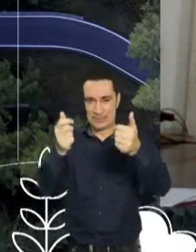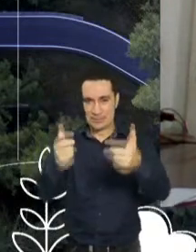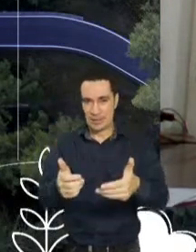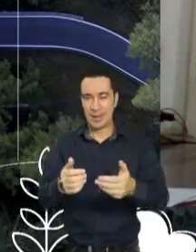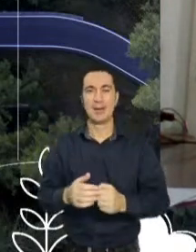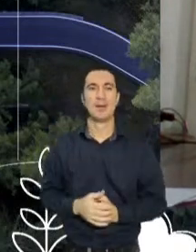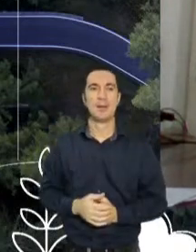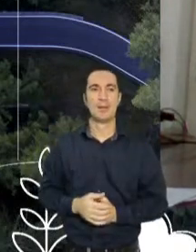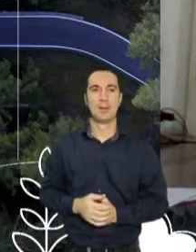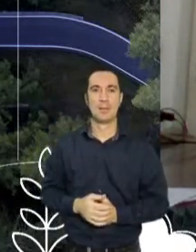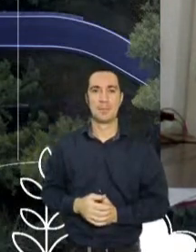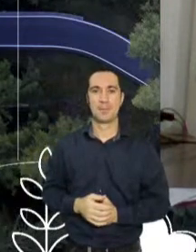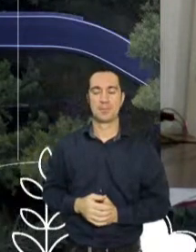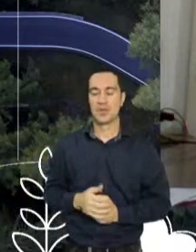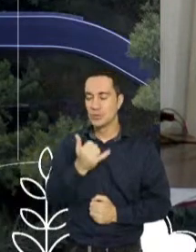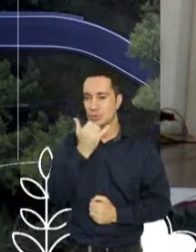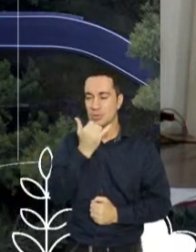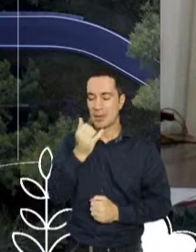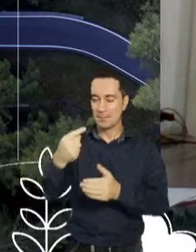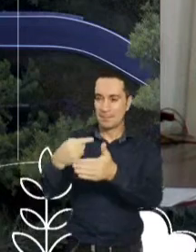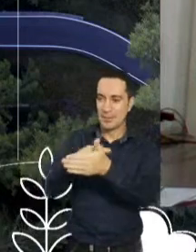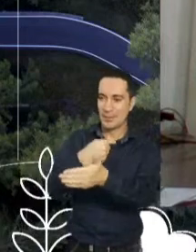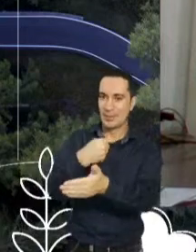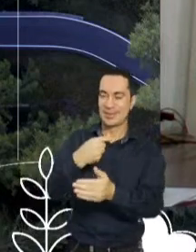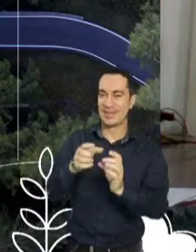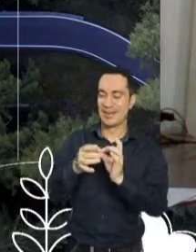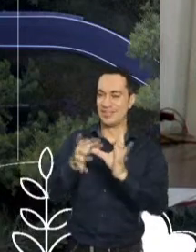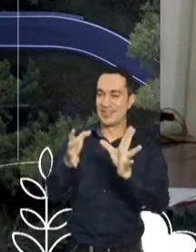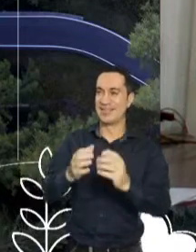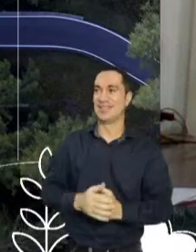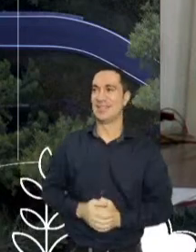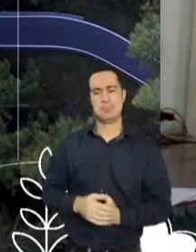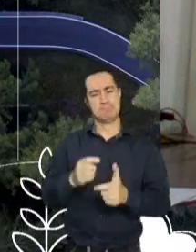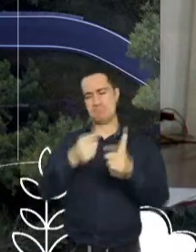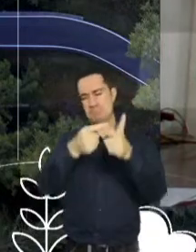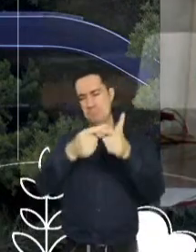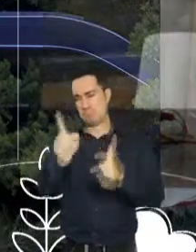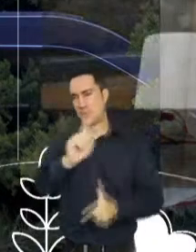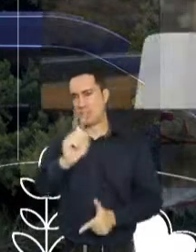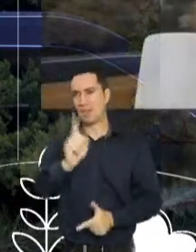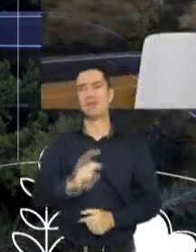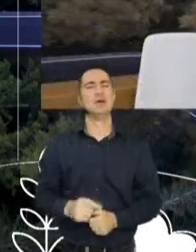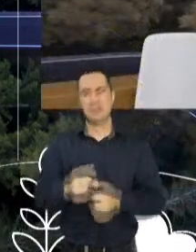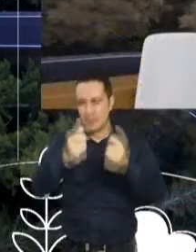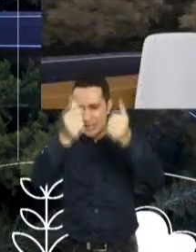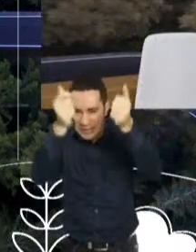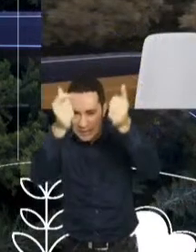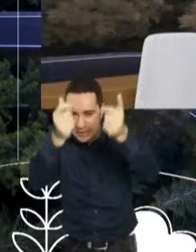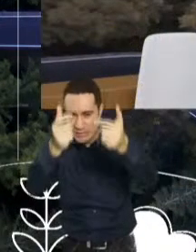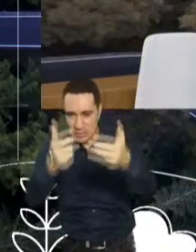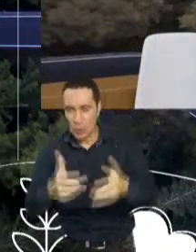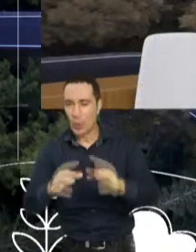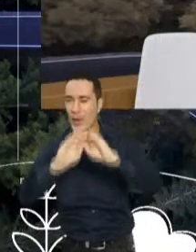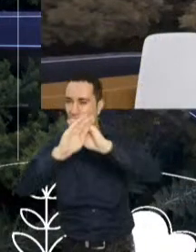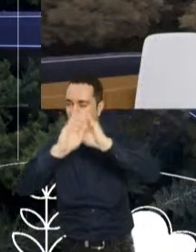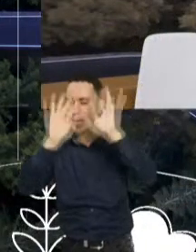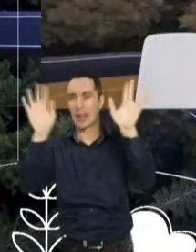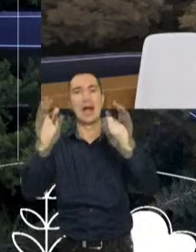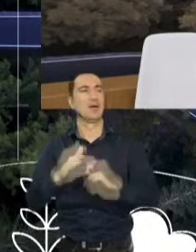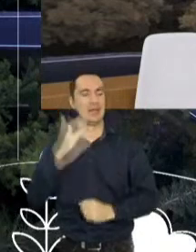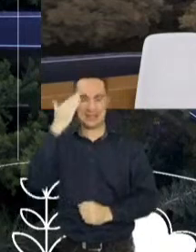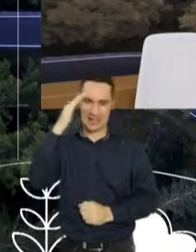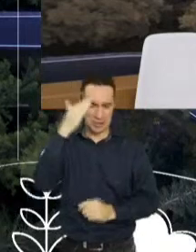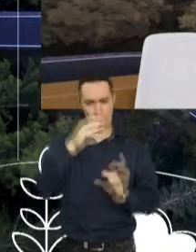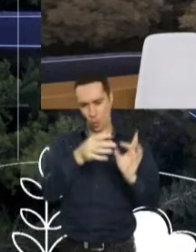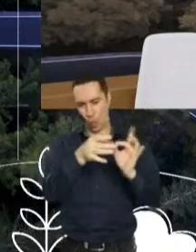digamos, pano de fundo para a pergunta que você fez. Me desculpe se eu me estendi. Não tem problema, não. Essa é a explicação. Então, o senhor trouxe aqui para a